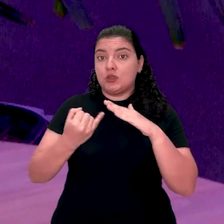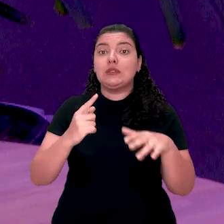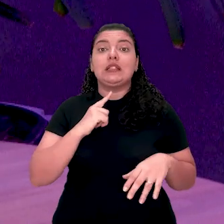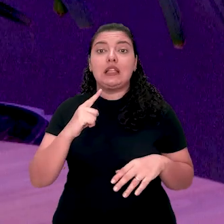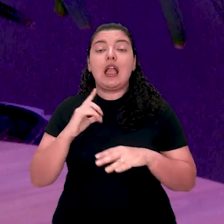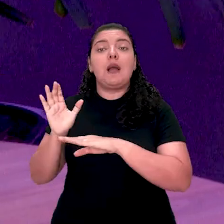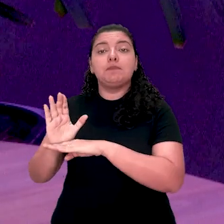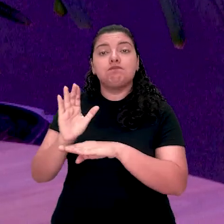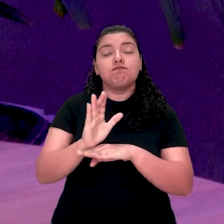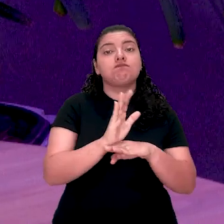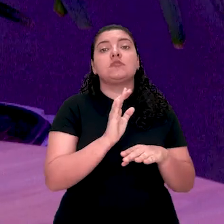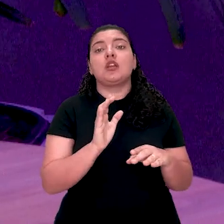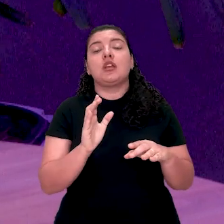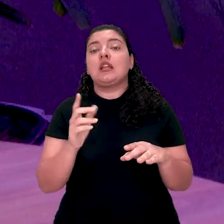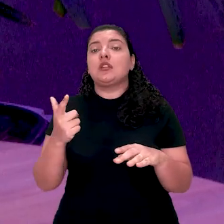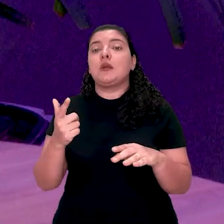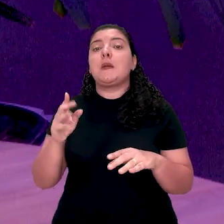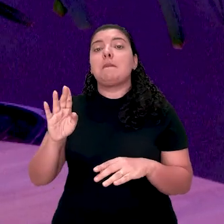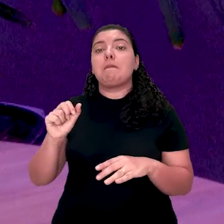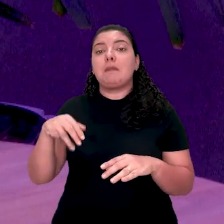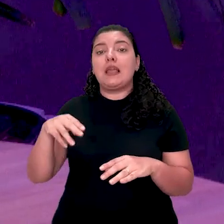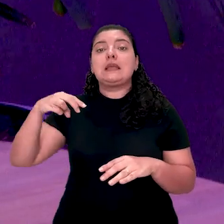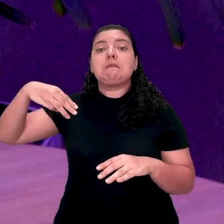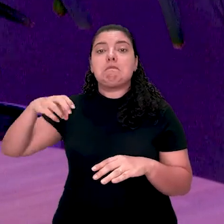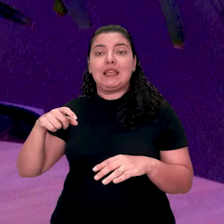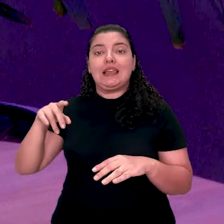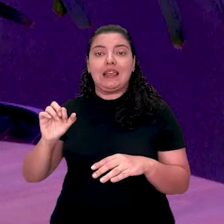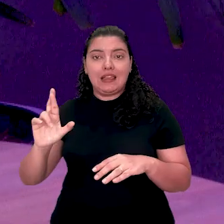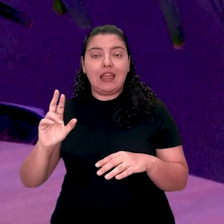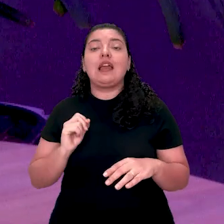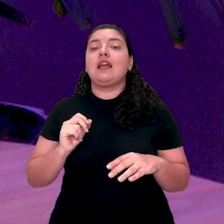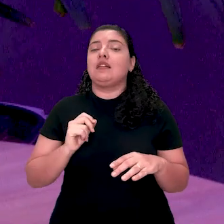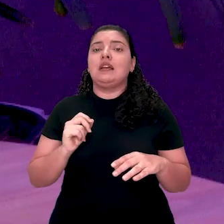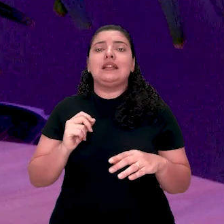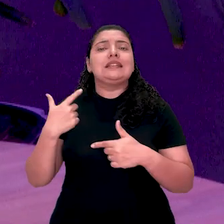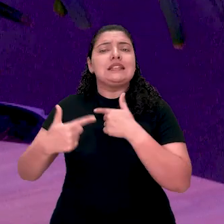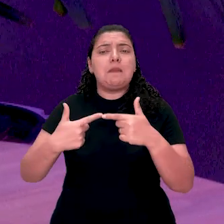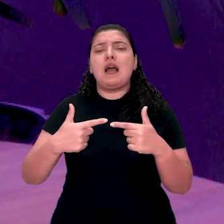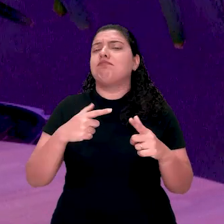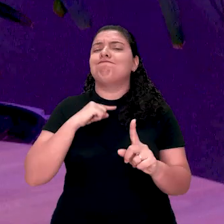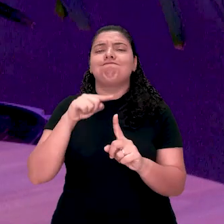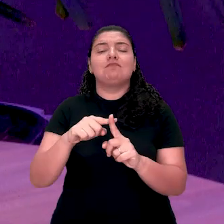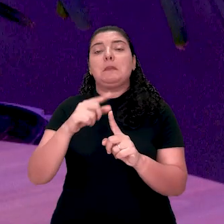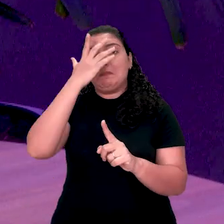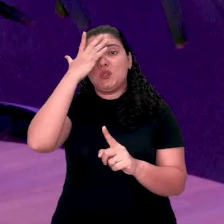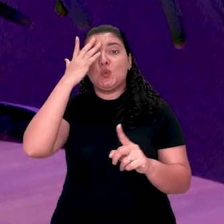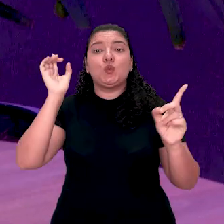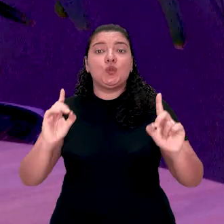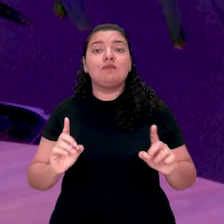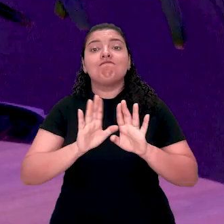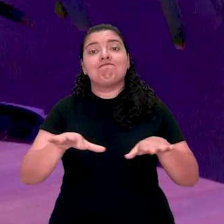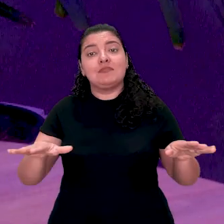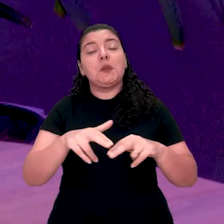instituições, né, que não são muito divulgadas, o BMQ, entre outras, que fazem um trabalho muito bacana com as crianças com deficiência. E cada vez mais vai